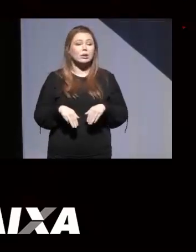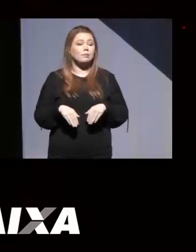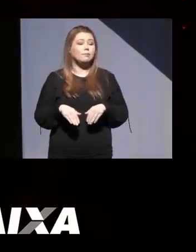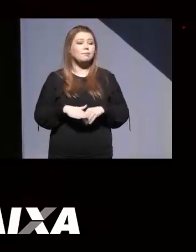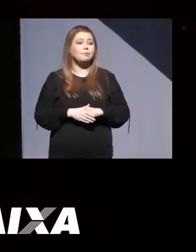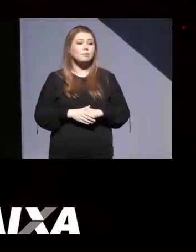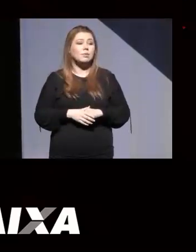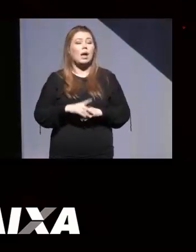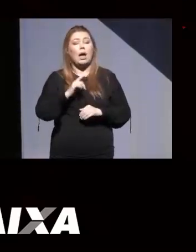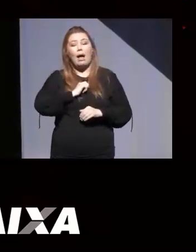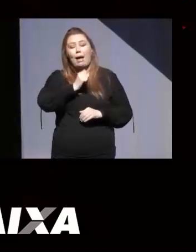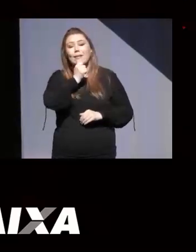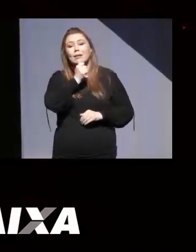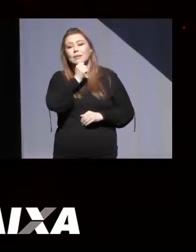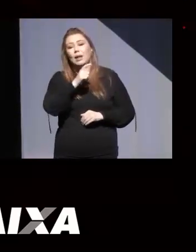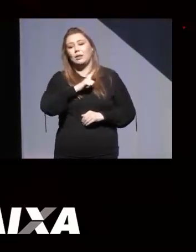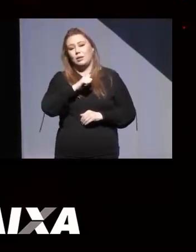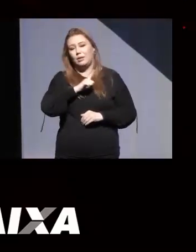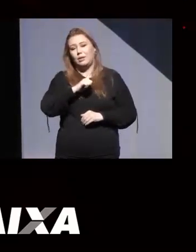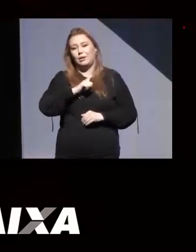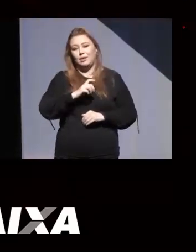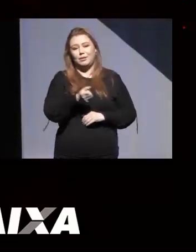alguns tipos de benefícios e criaram